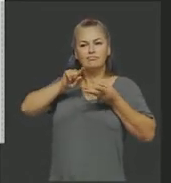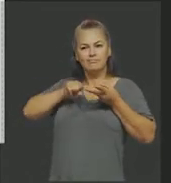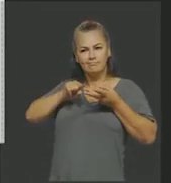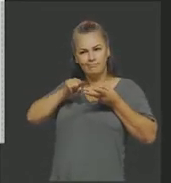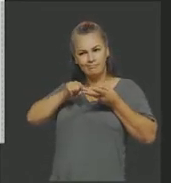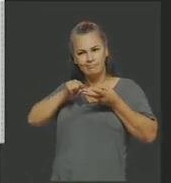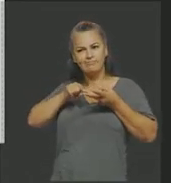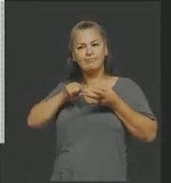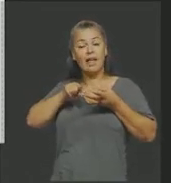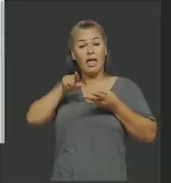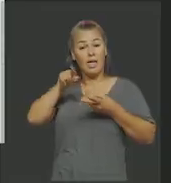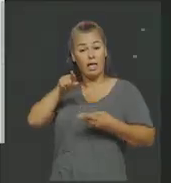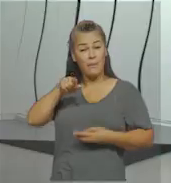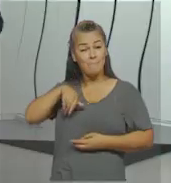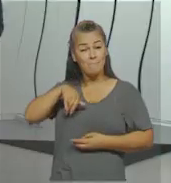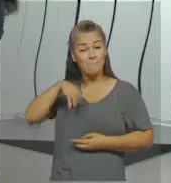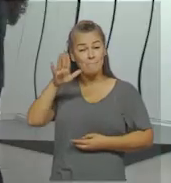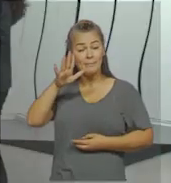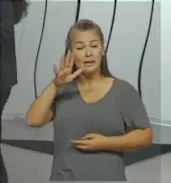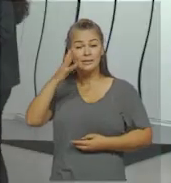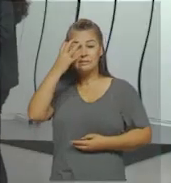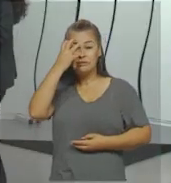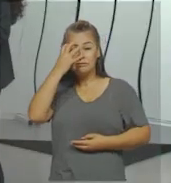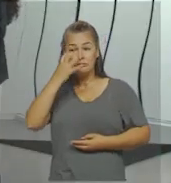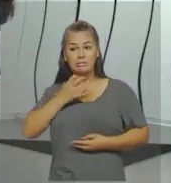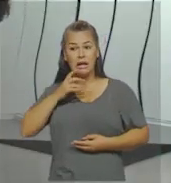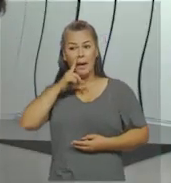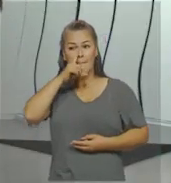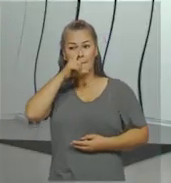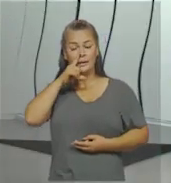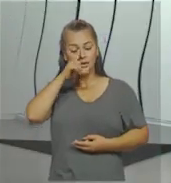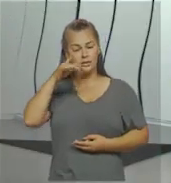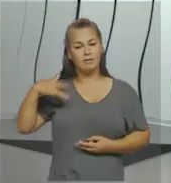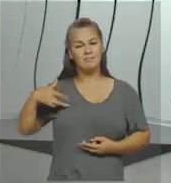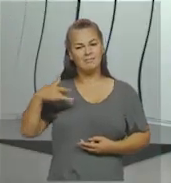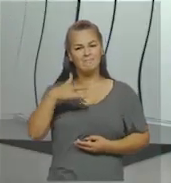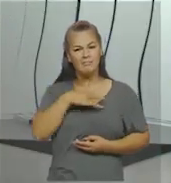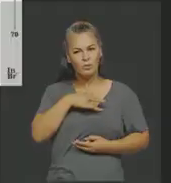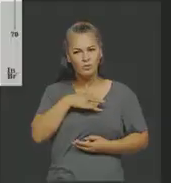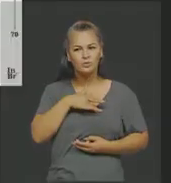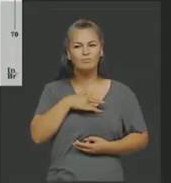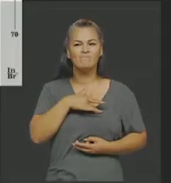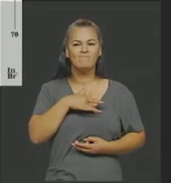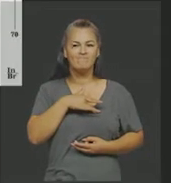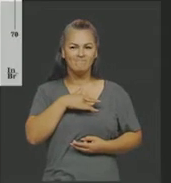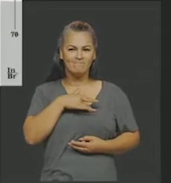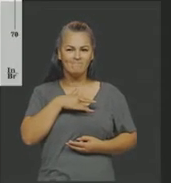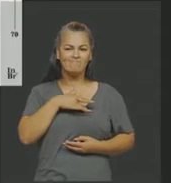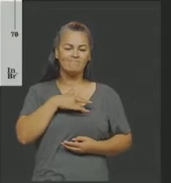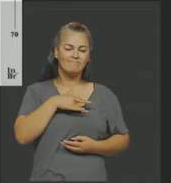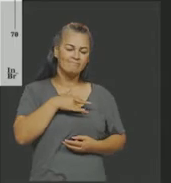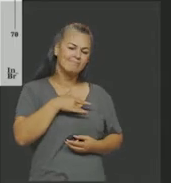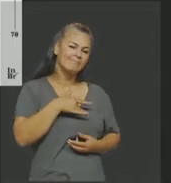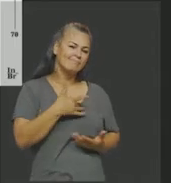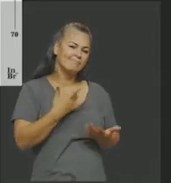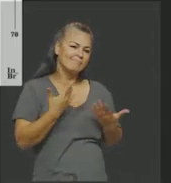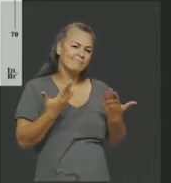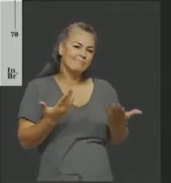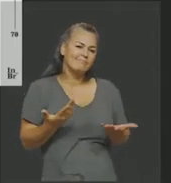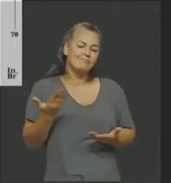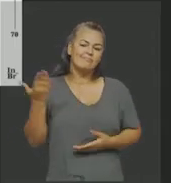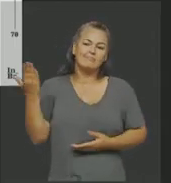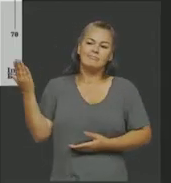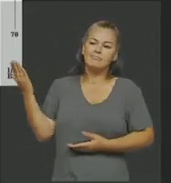que mais prejudicam quem está ao redor daquela pessoa. E aqui, muitas pessoas aqui,